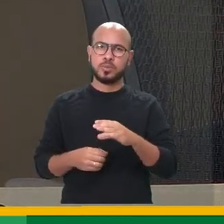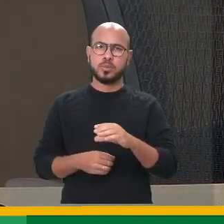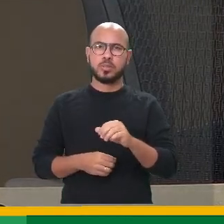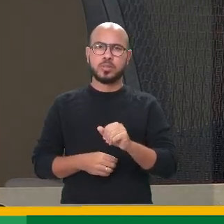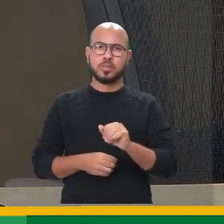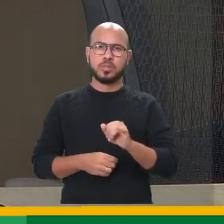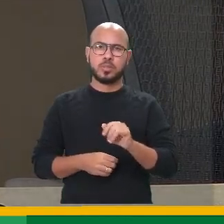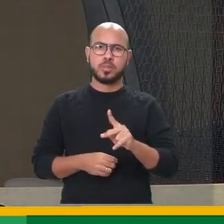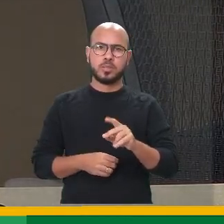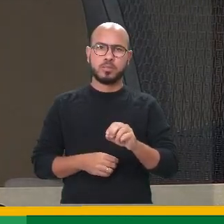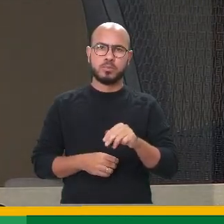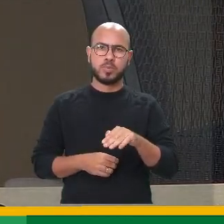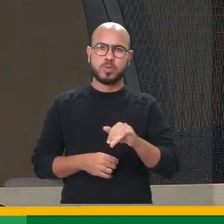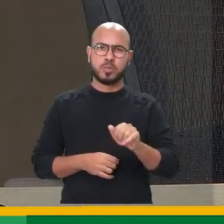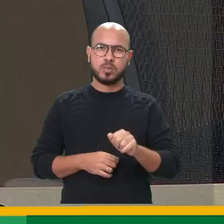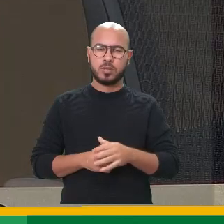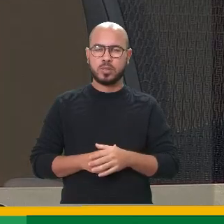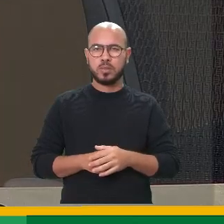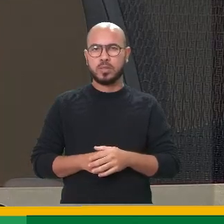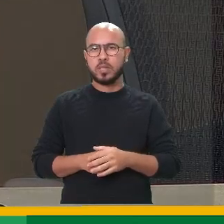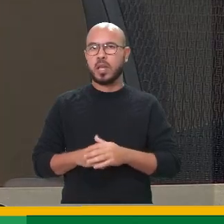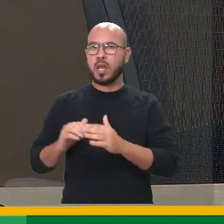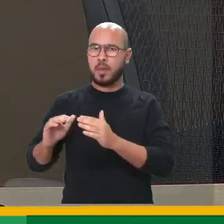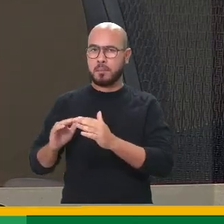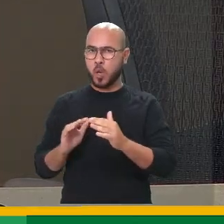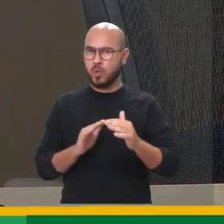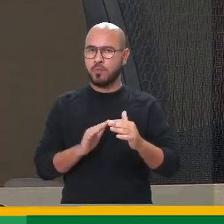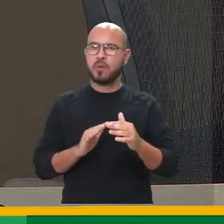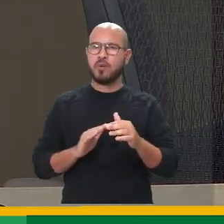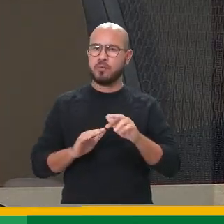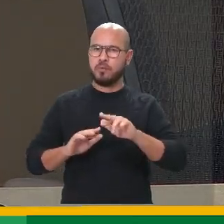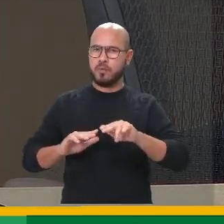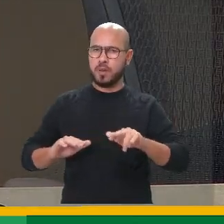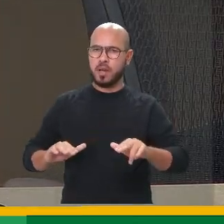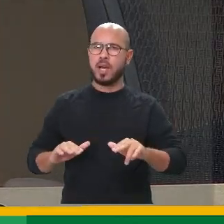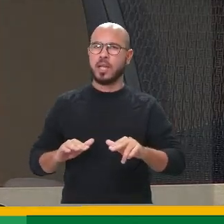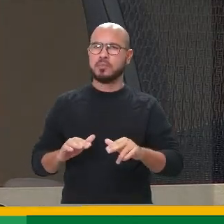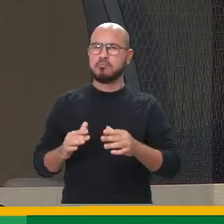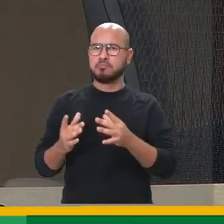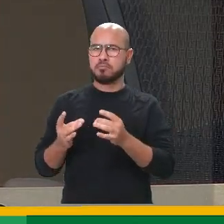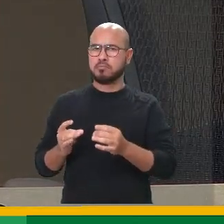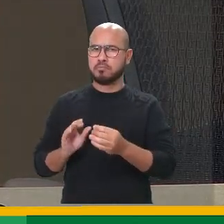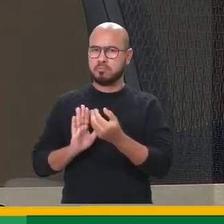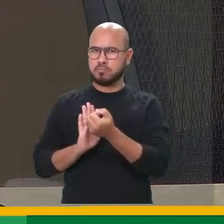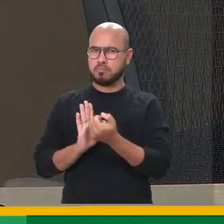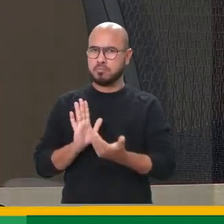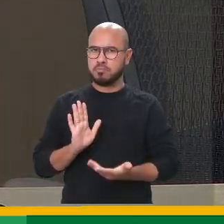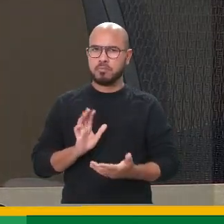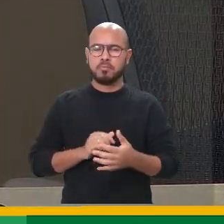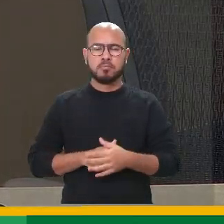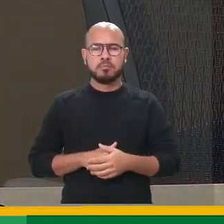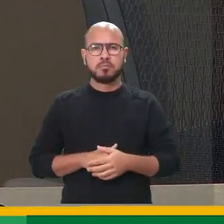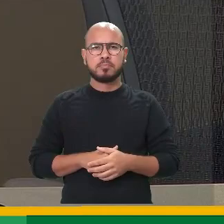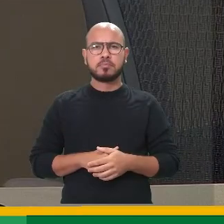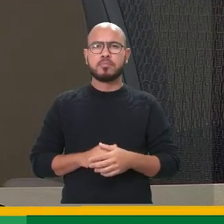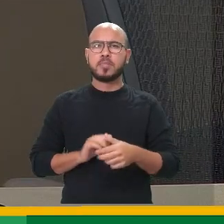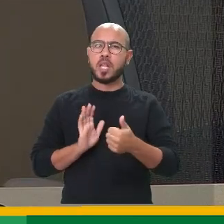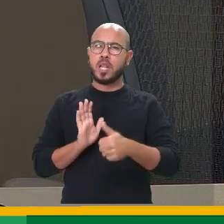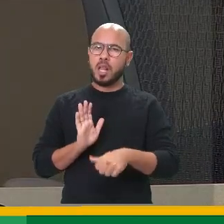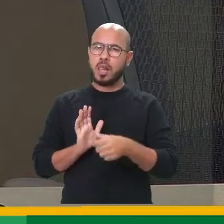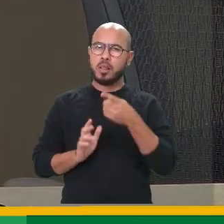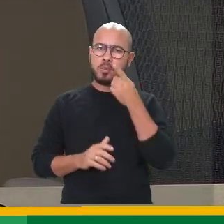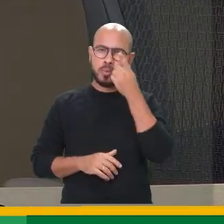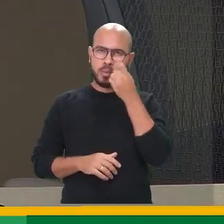dos dos imóveis que se especifica projeto foi relatado pelo Deputado Coronel